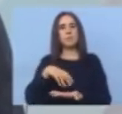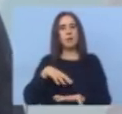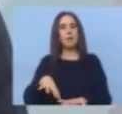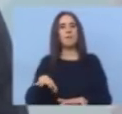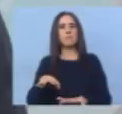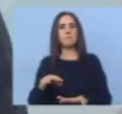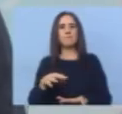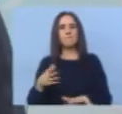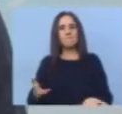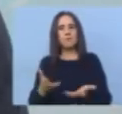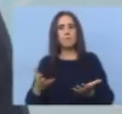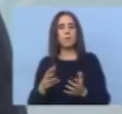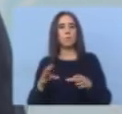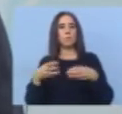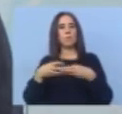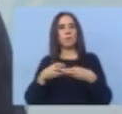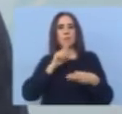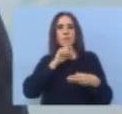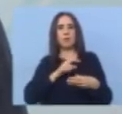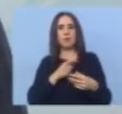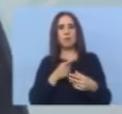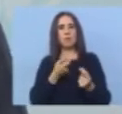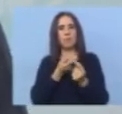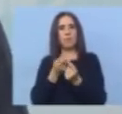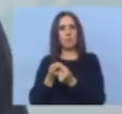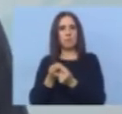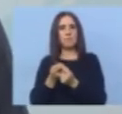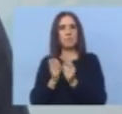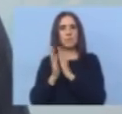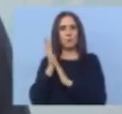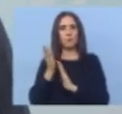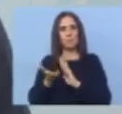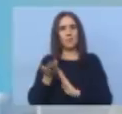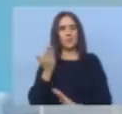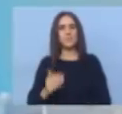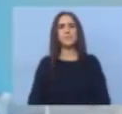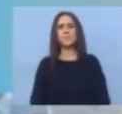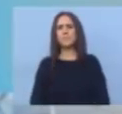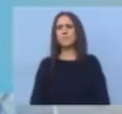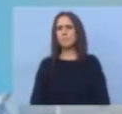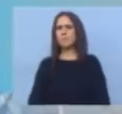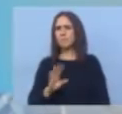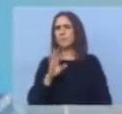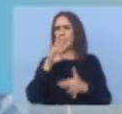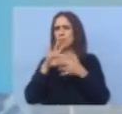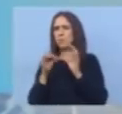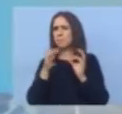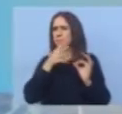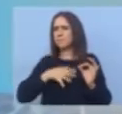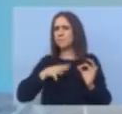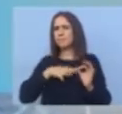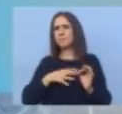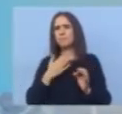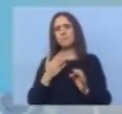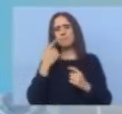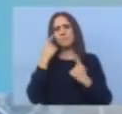deixe alguma semente para que a comunidade também possa se aproximar mais de Deus. Para percebermos toda a lógica, pedia que nos